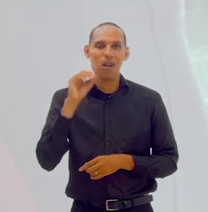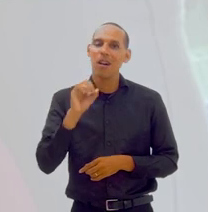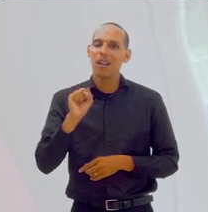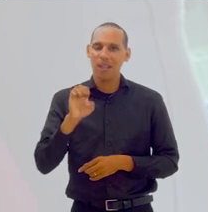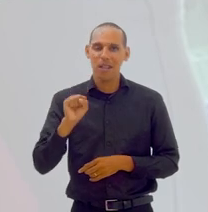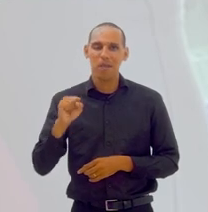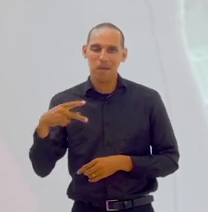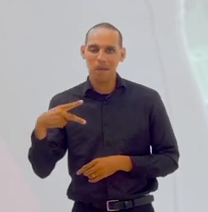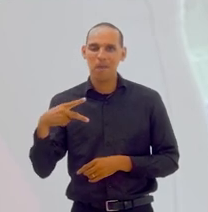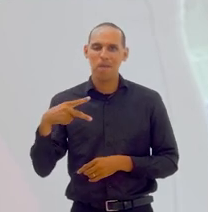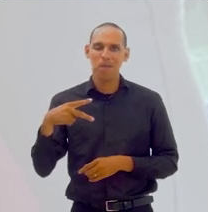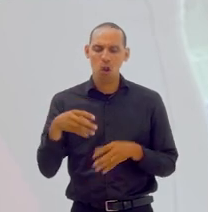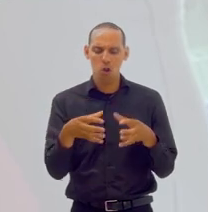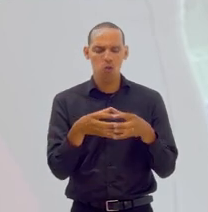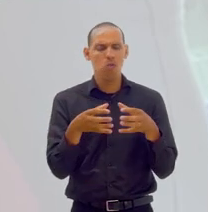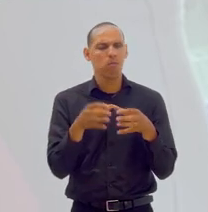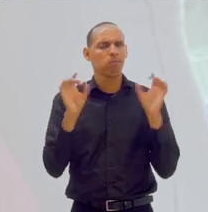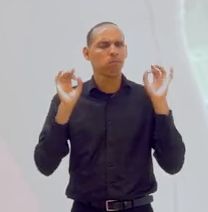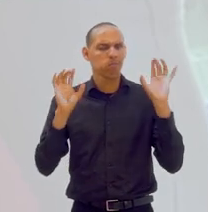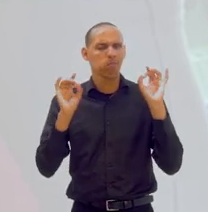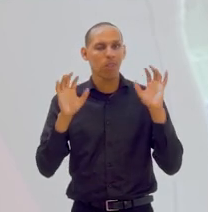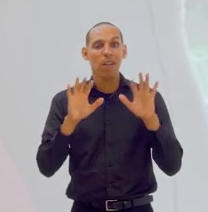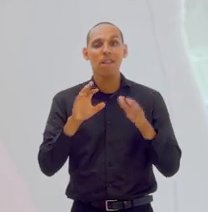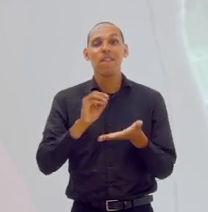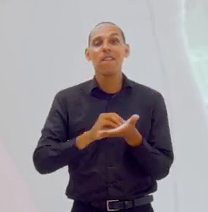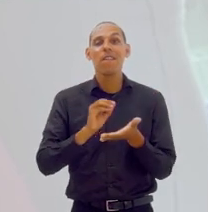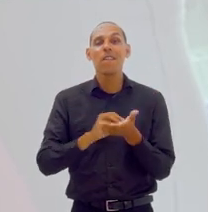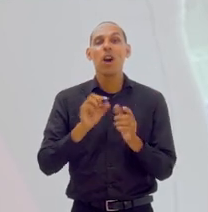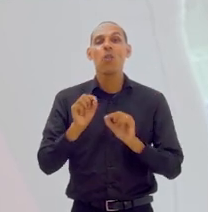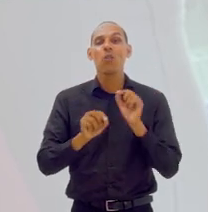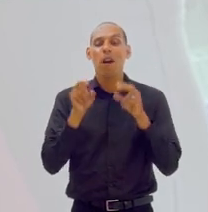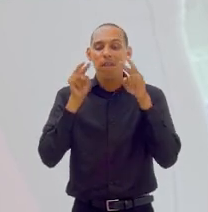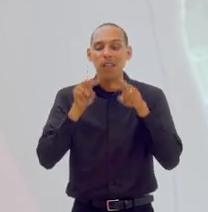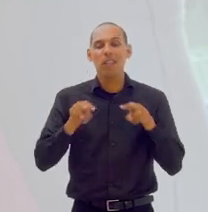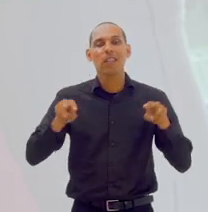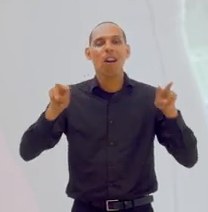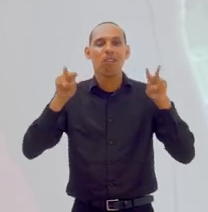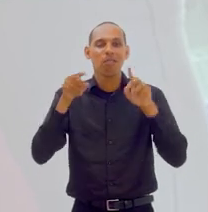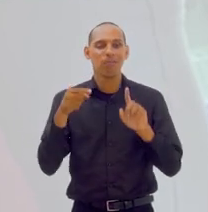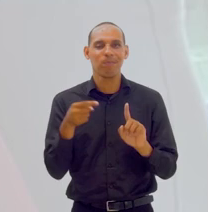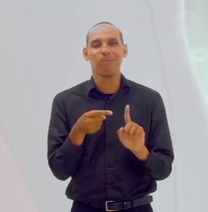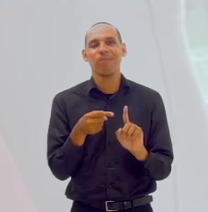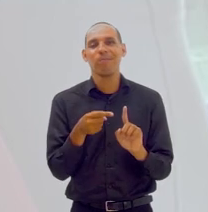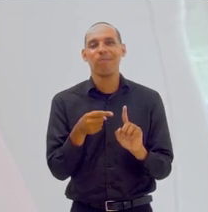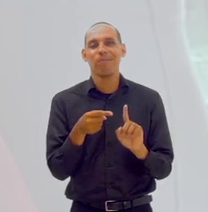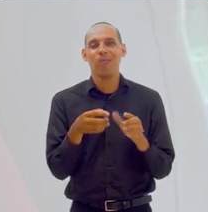que é um excelente conjunto. Faltava-lhe essa visão